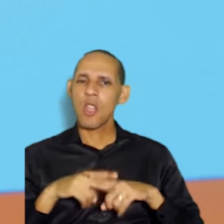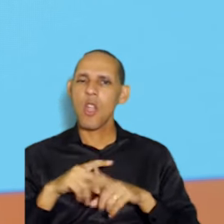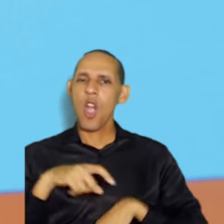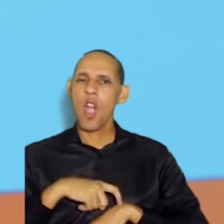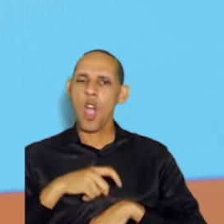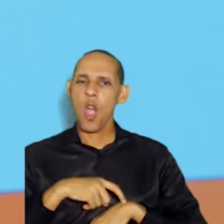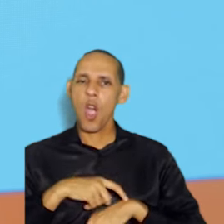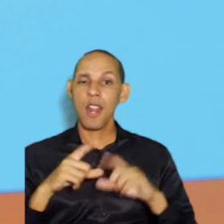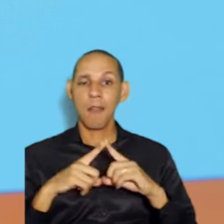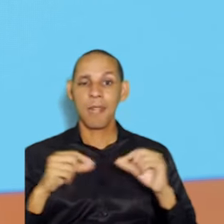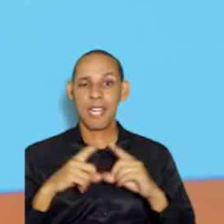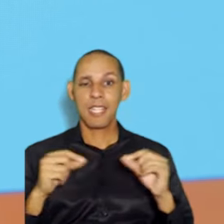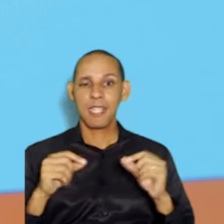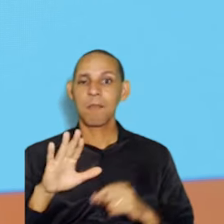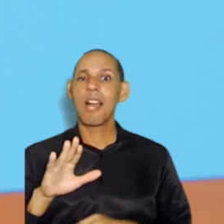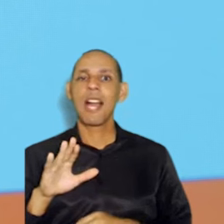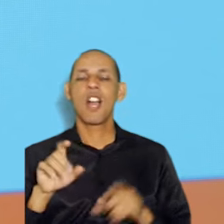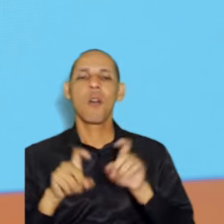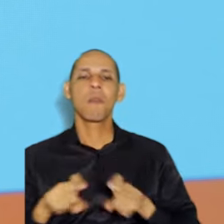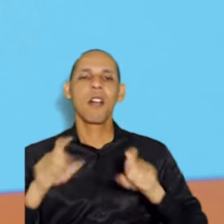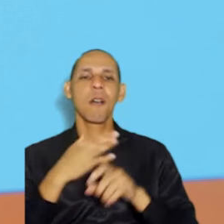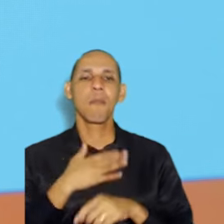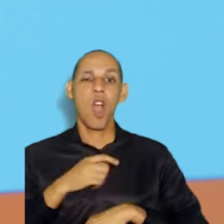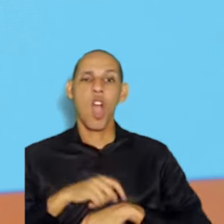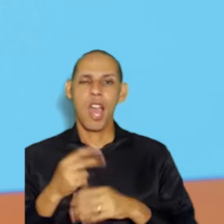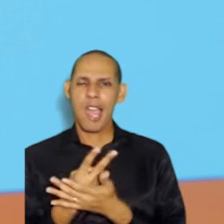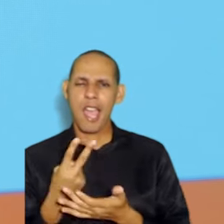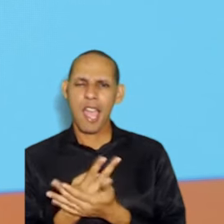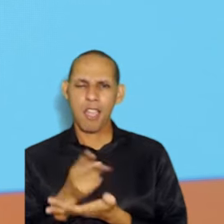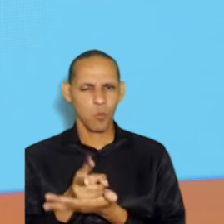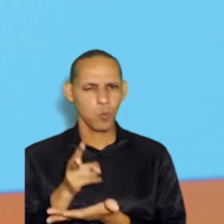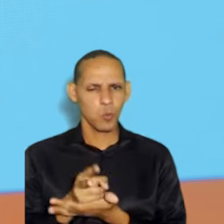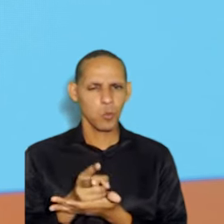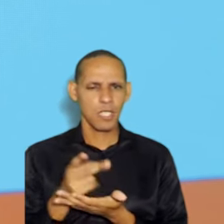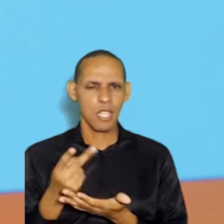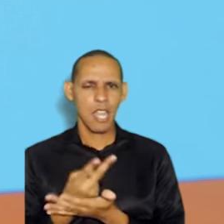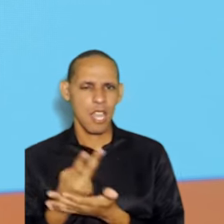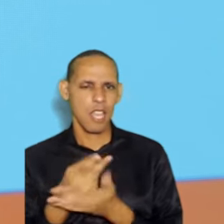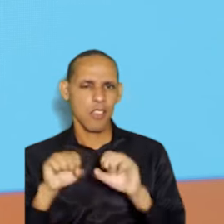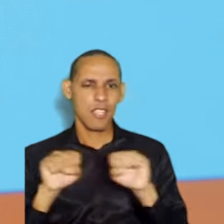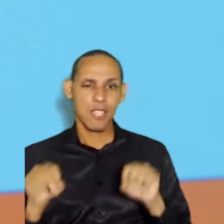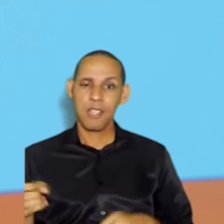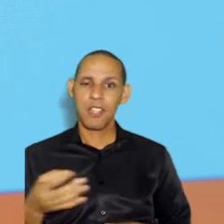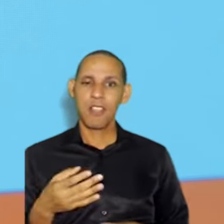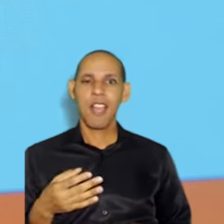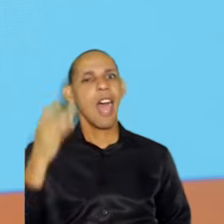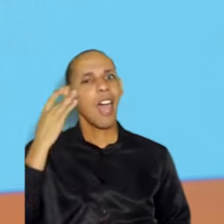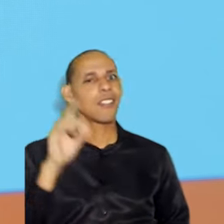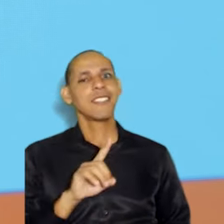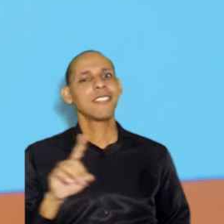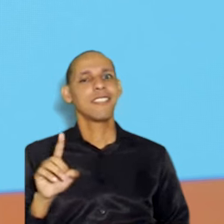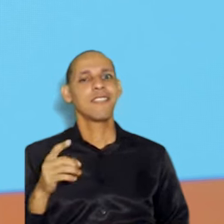lembro não vi É uma pergunta ótima se dependendo de onde a sua máquina tá é fuso horário né então ela vai trazer ali um